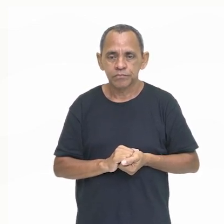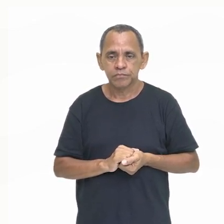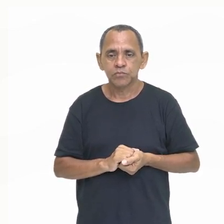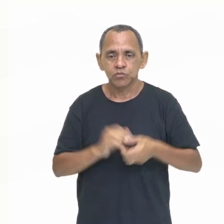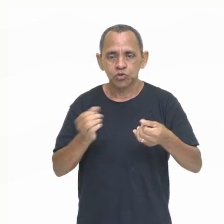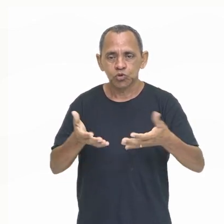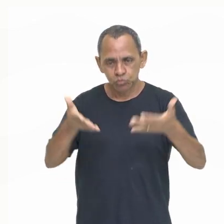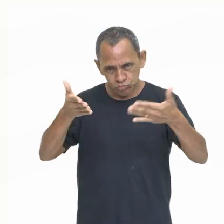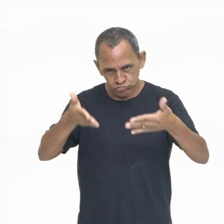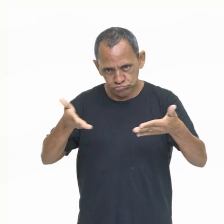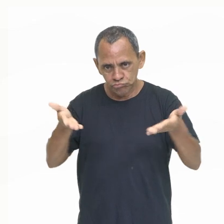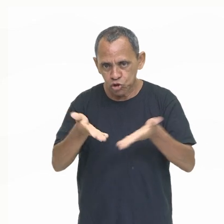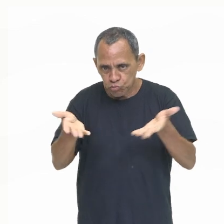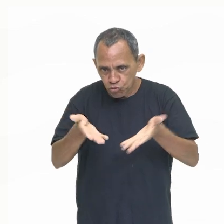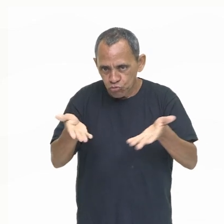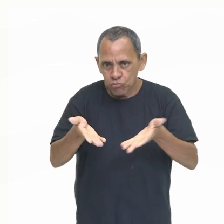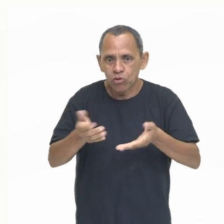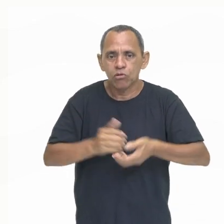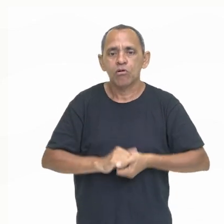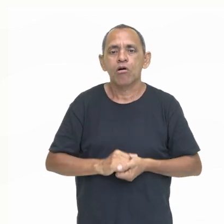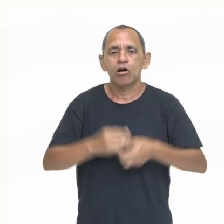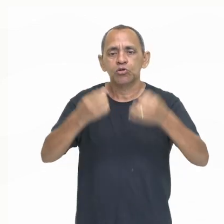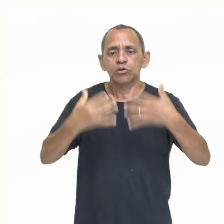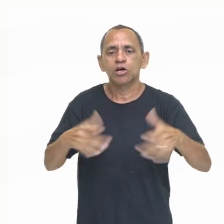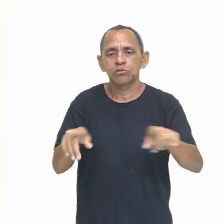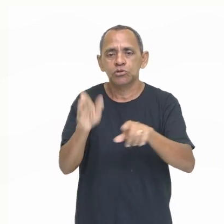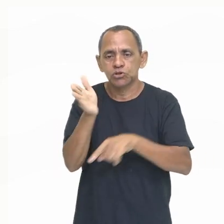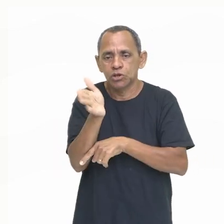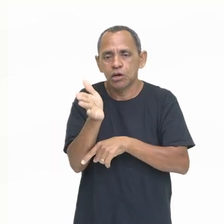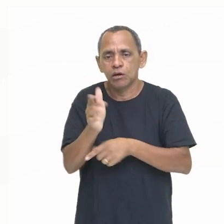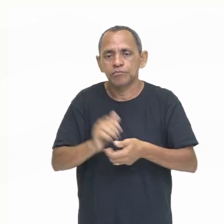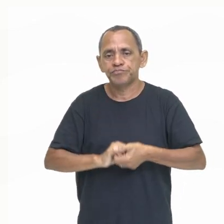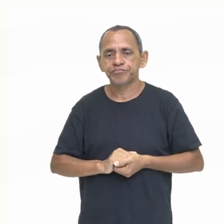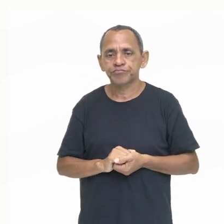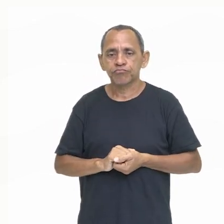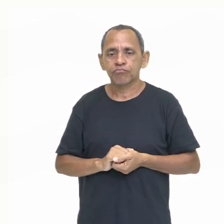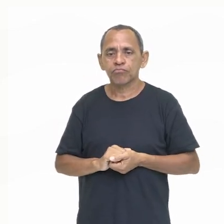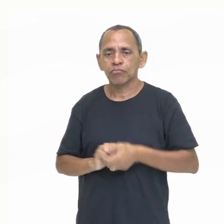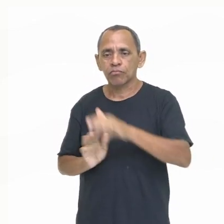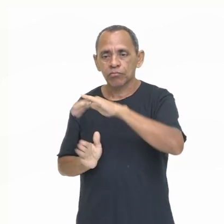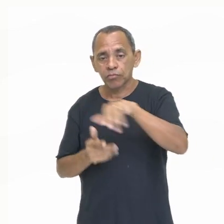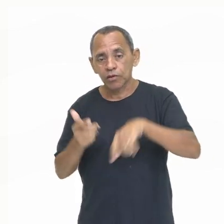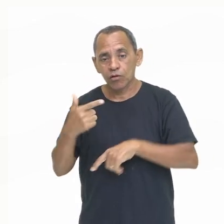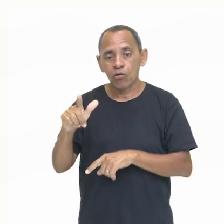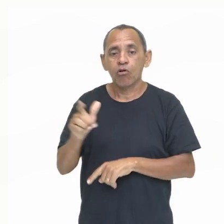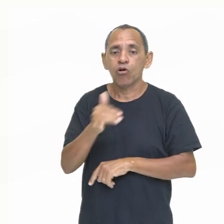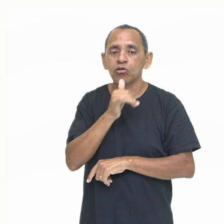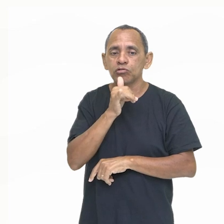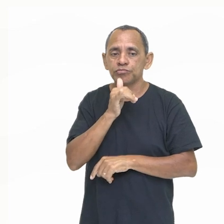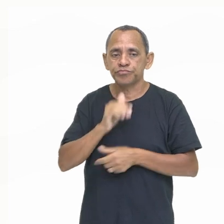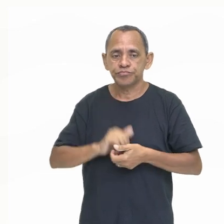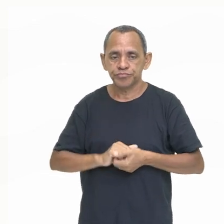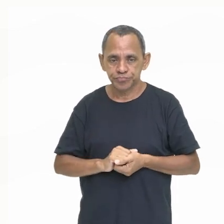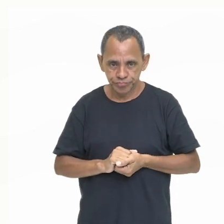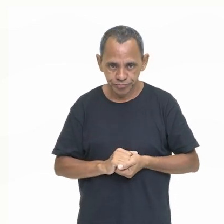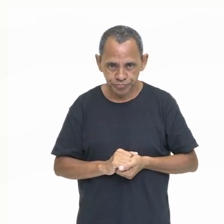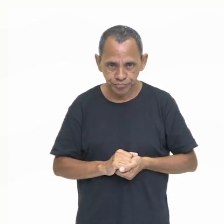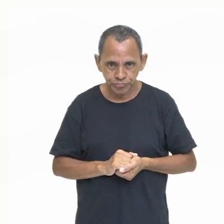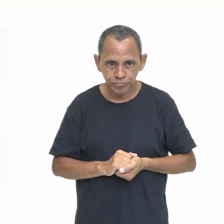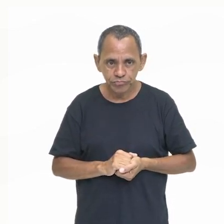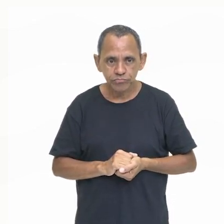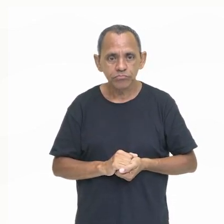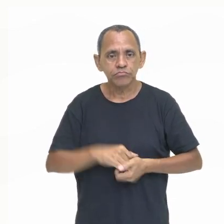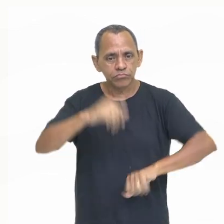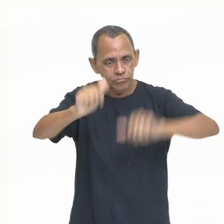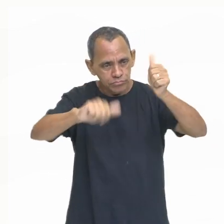para você. Certo? Vamos continuar porque tem ainda a letra C. O que nos aguarda aqui na letra C. Ó.